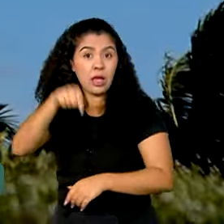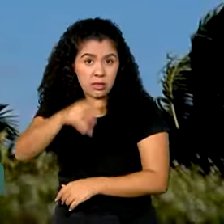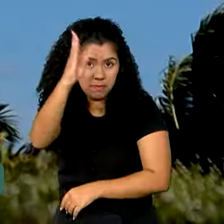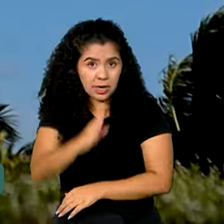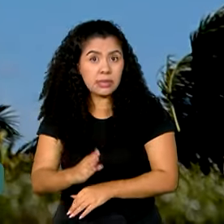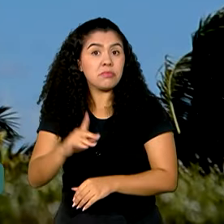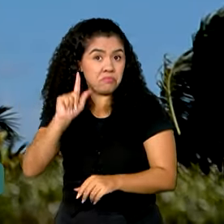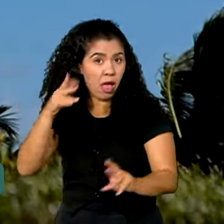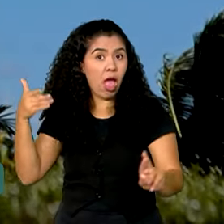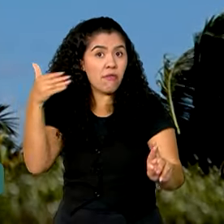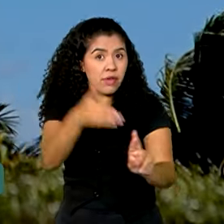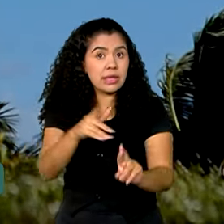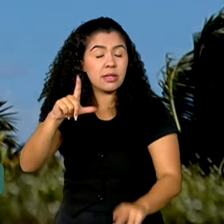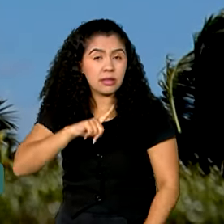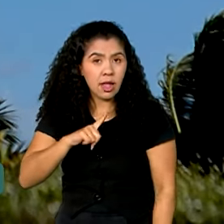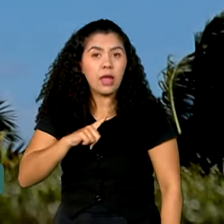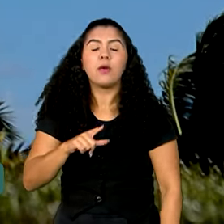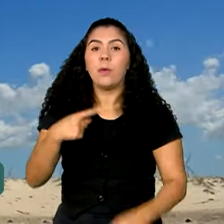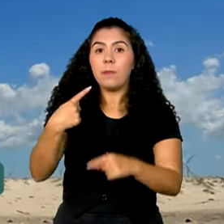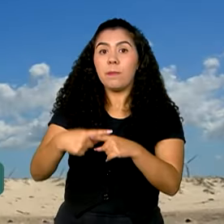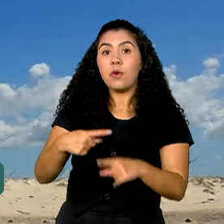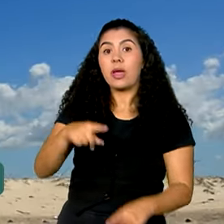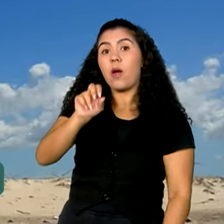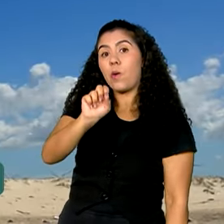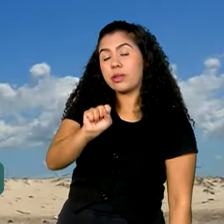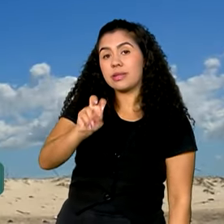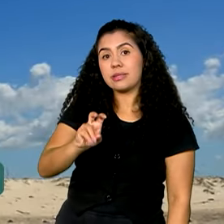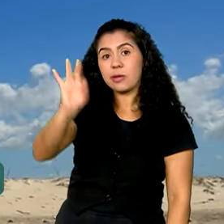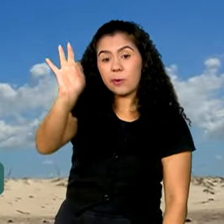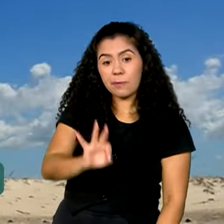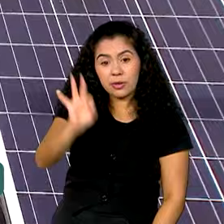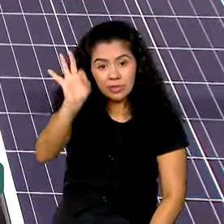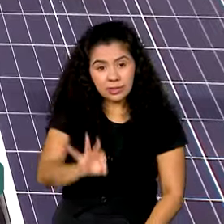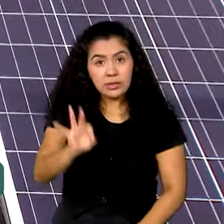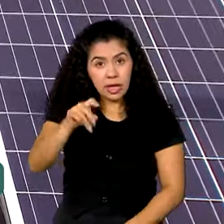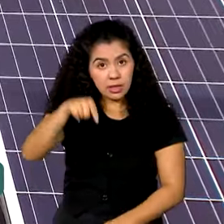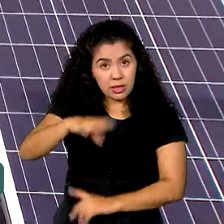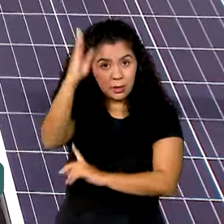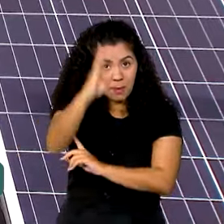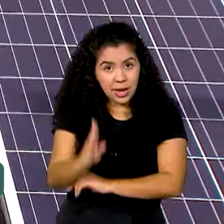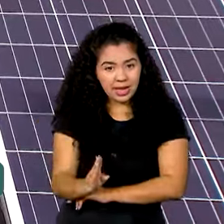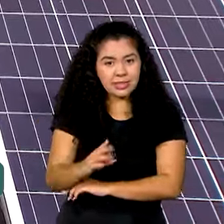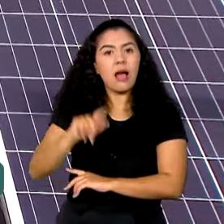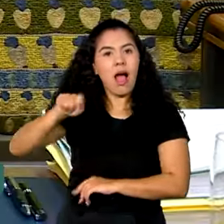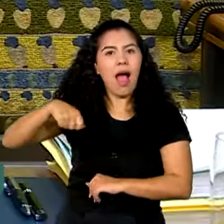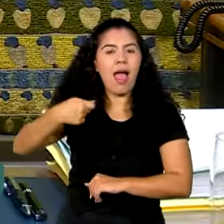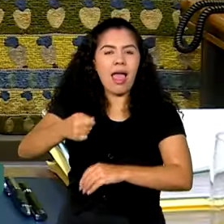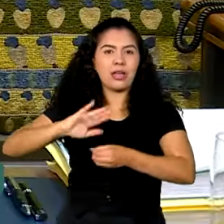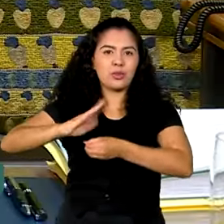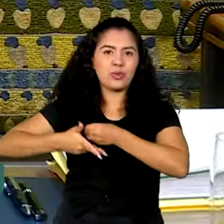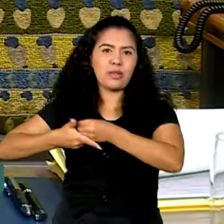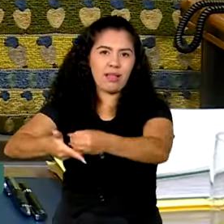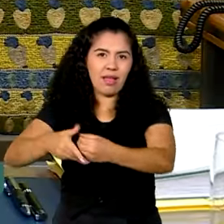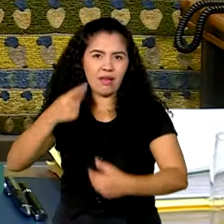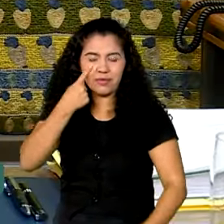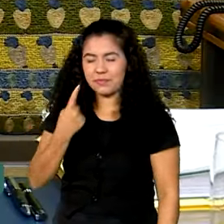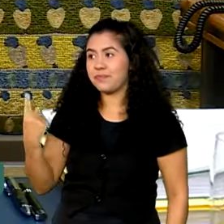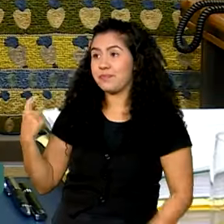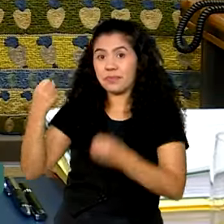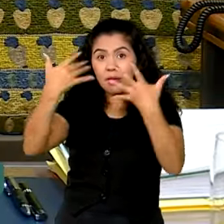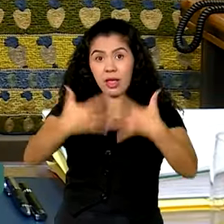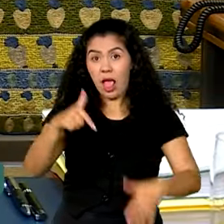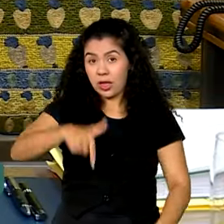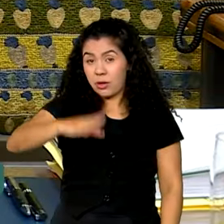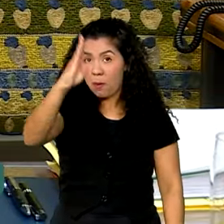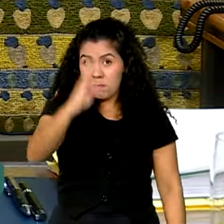referência. 85% das fontes que alimentam o setor elétrico brasileiro são renováveis. No Brasil, a gente conseguiu,